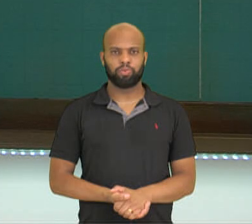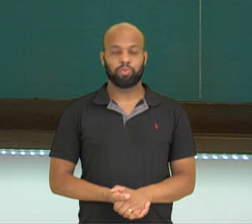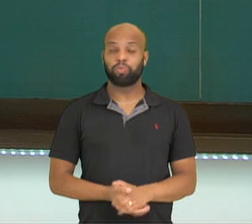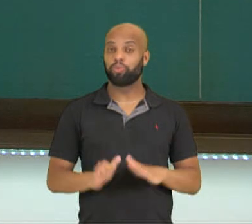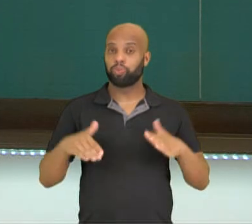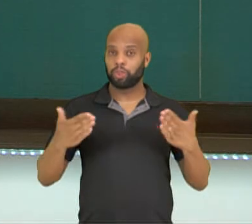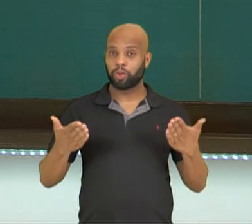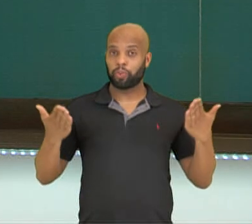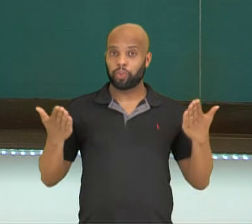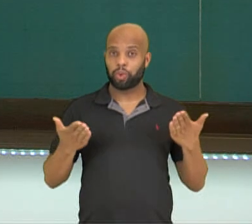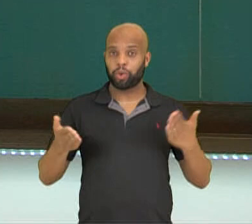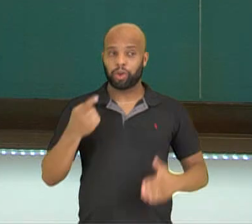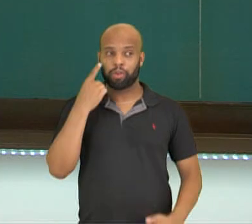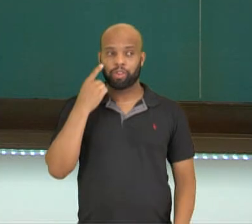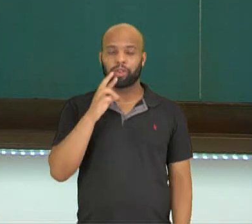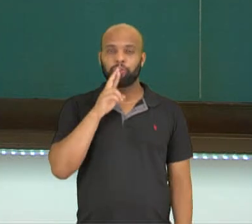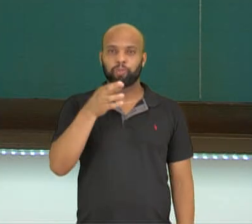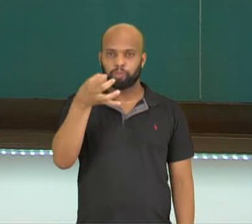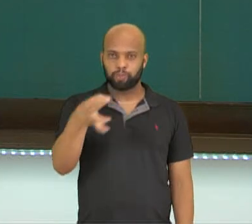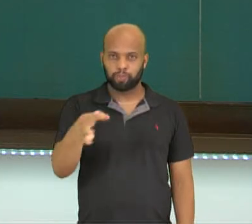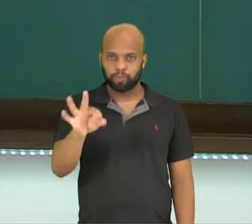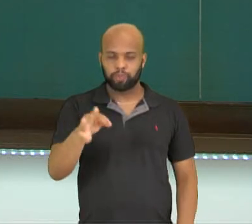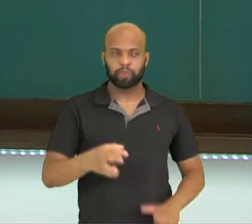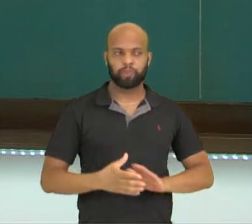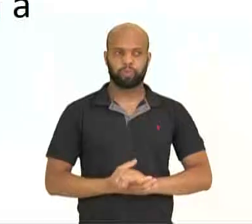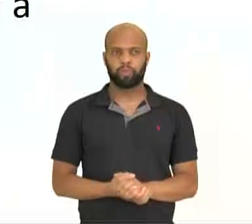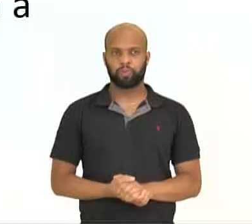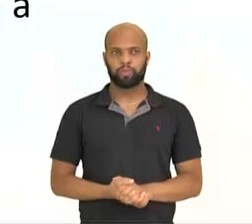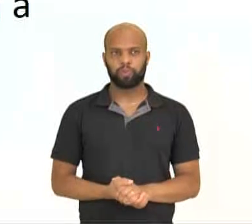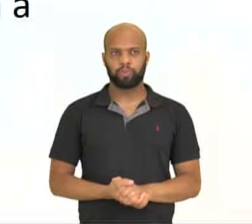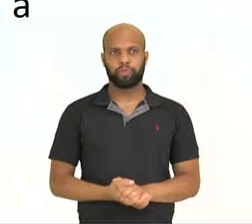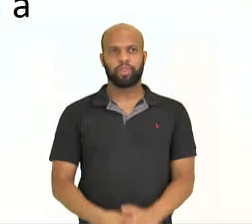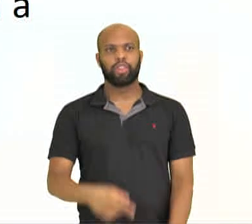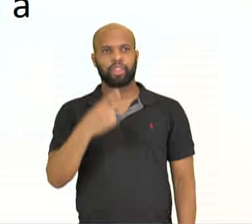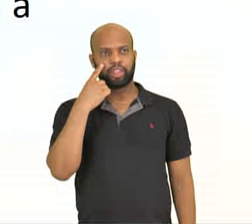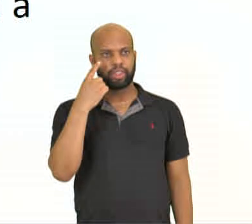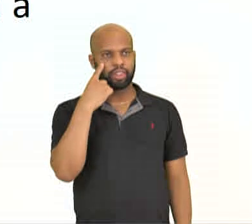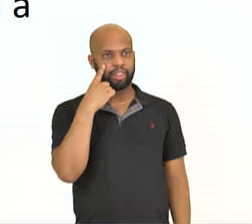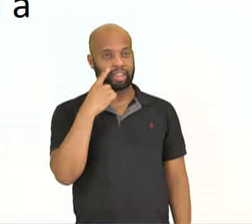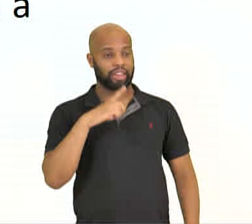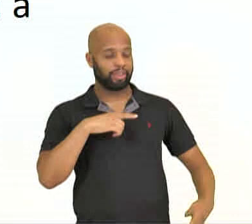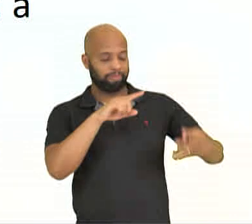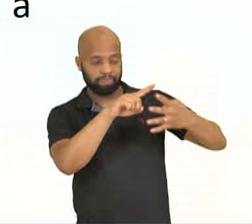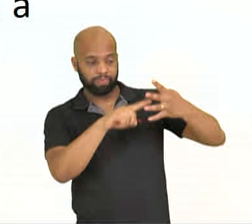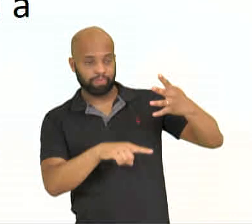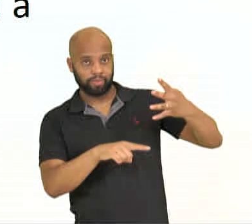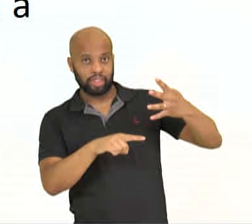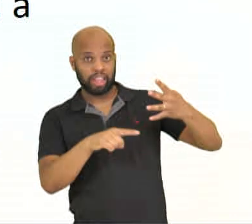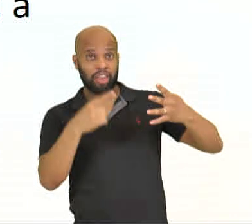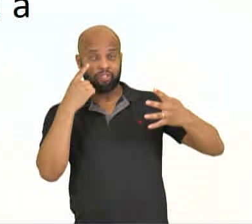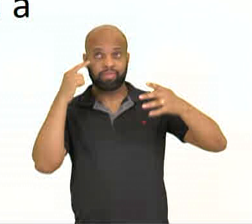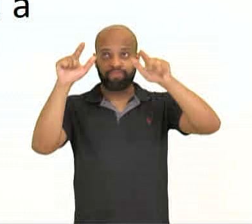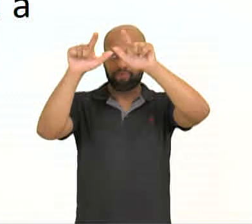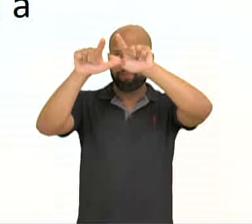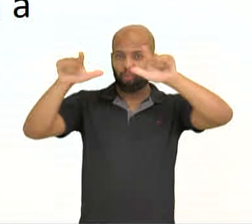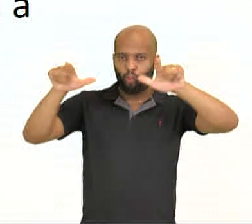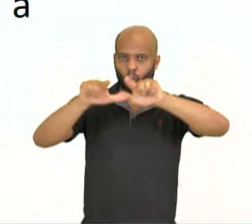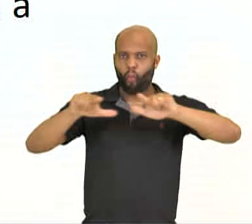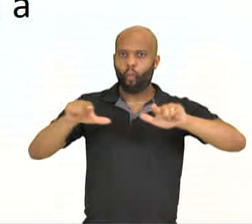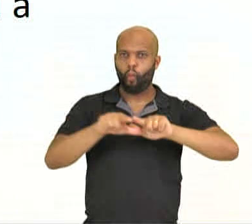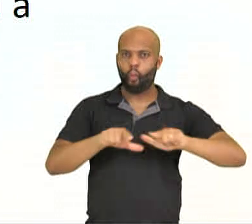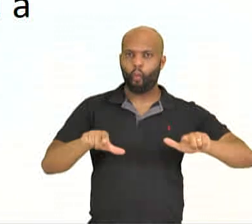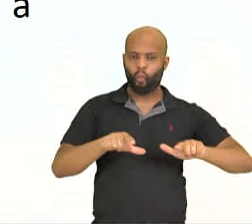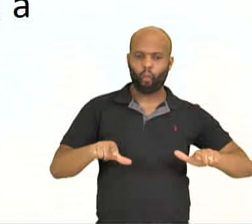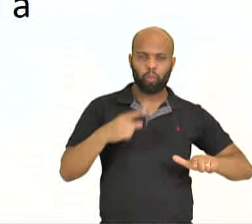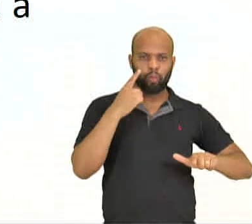E aí, vamos à resposta correta? Então, olhe bem, assinale a opção que completa as lacunas. Todas as